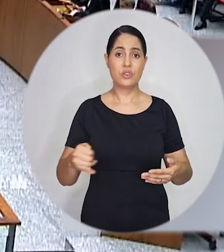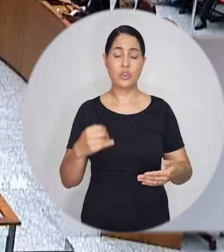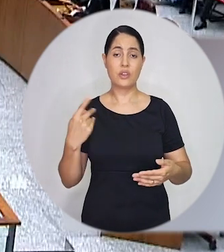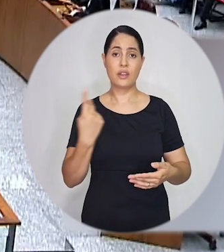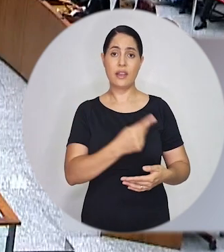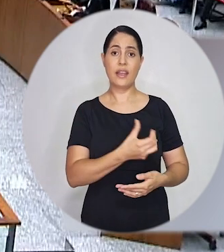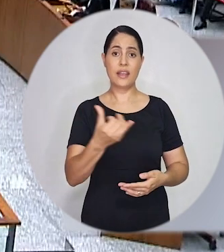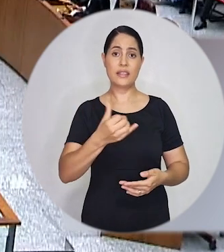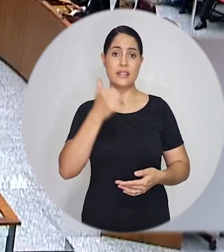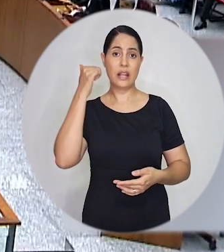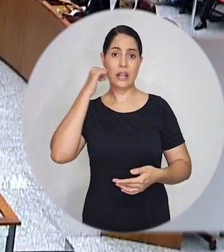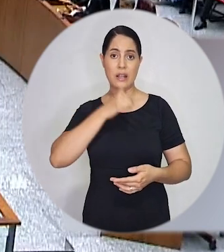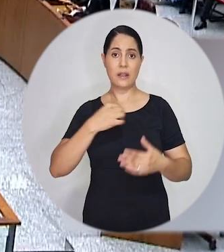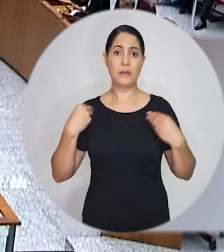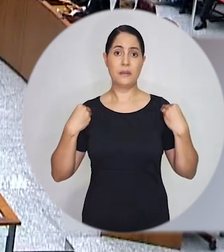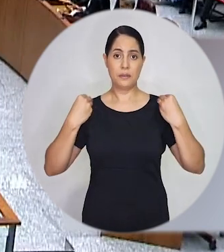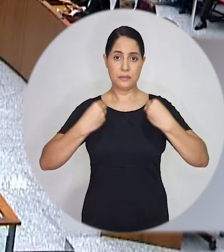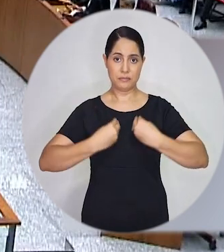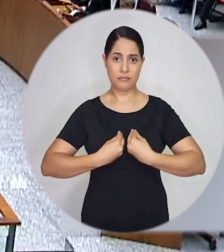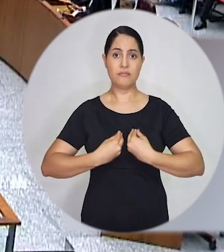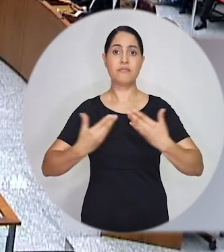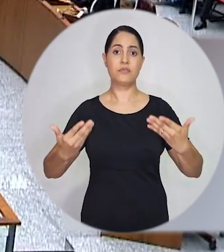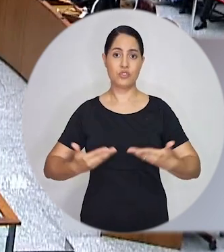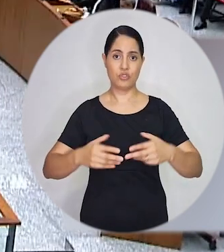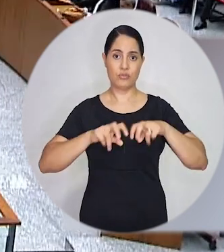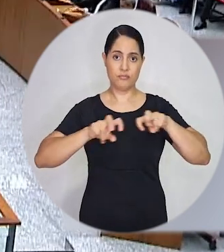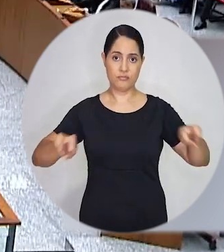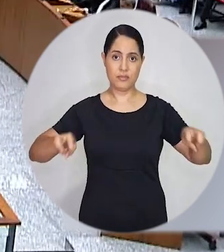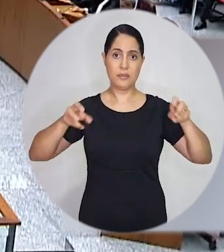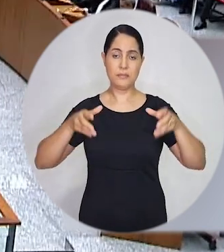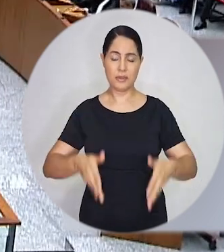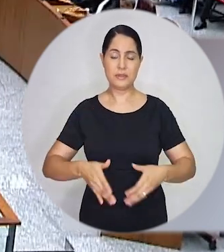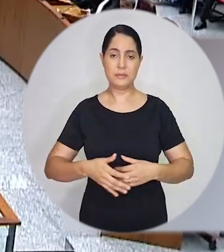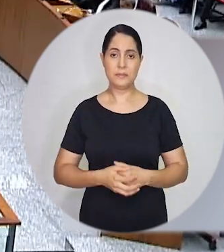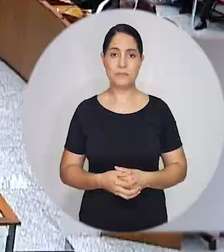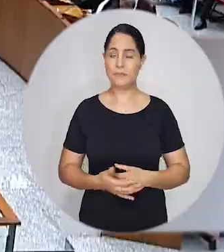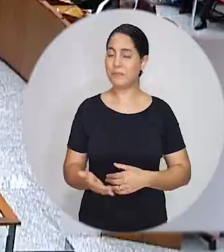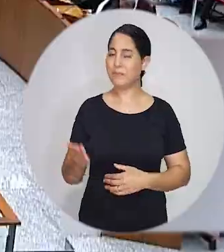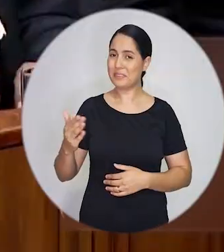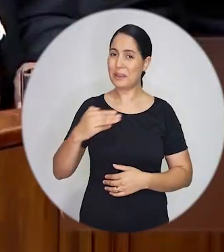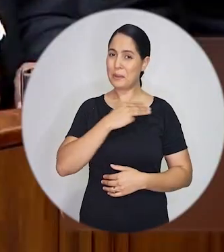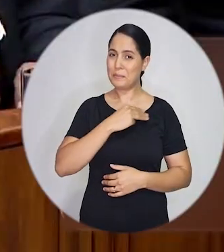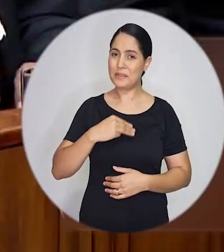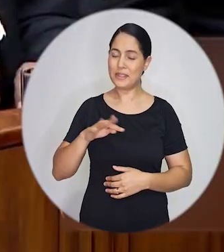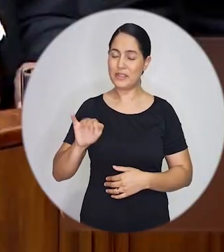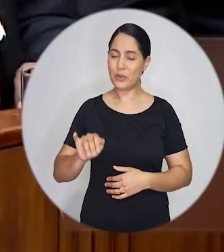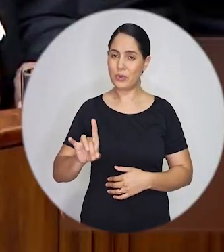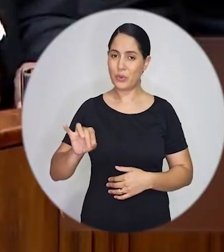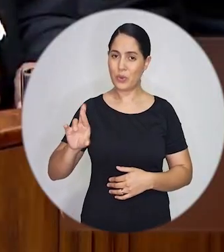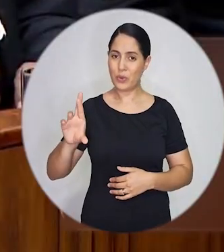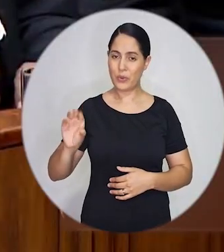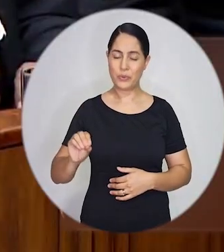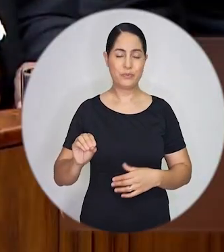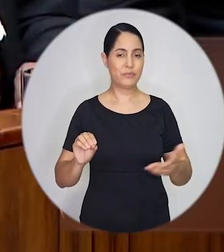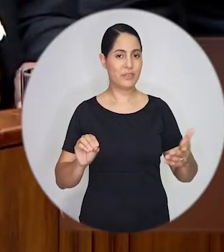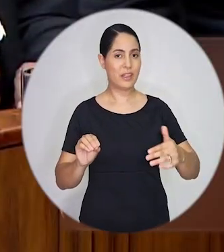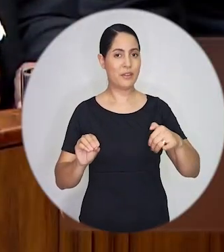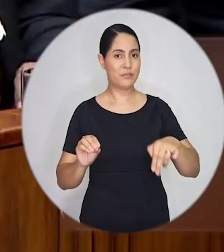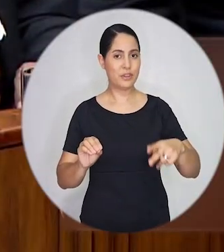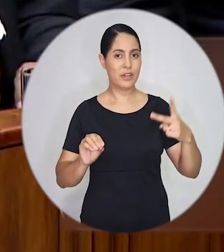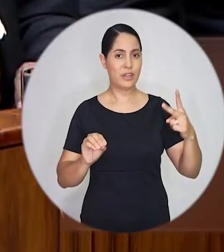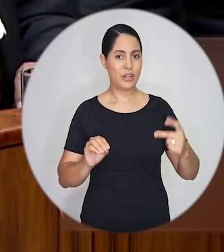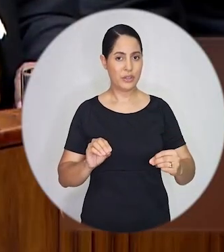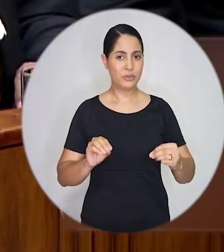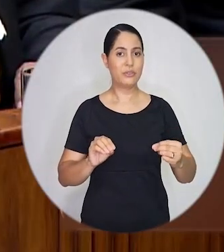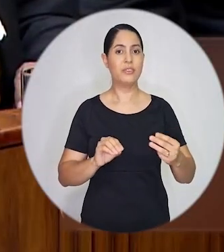de Justiça, é a 6ª mulher a integrar esta corte. Ministro Teodoro, ministro Afrânio